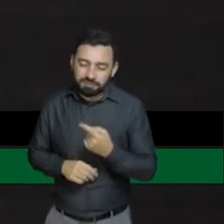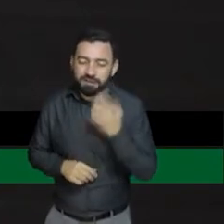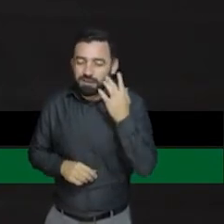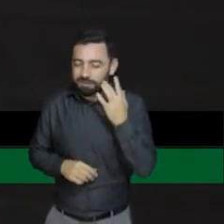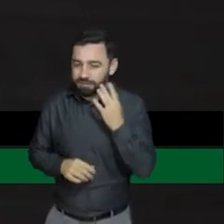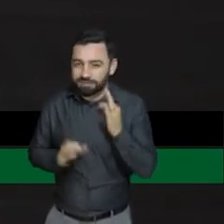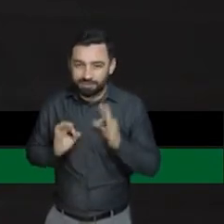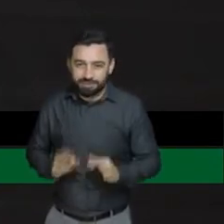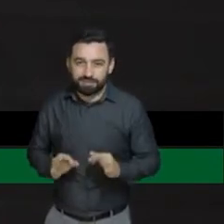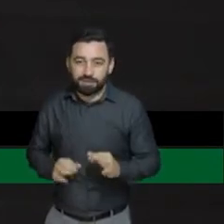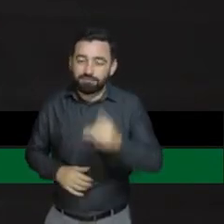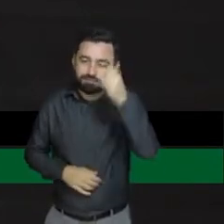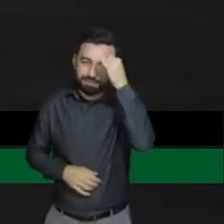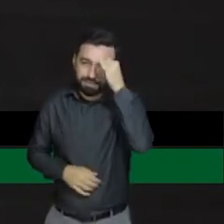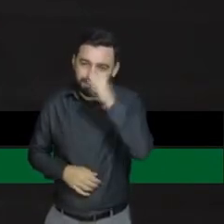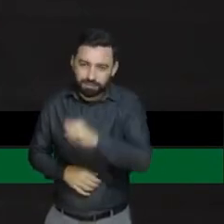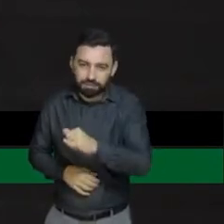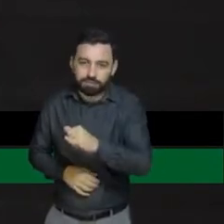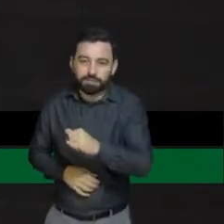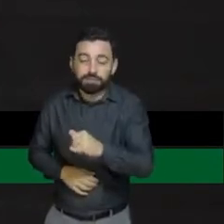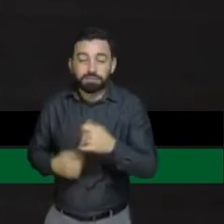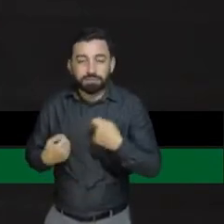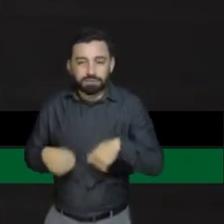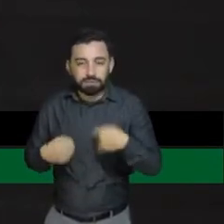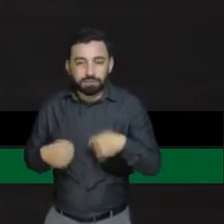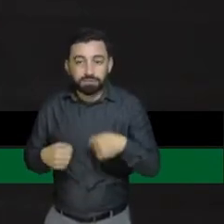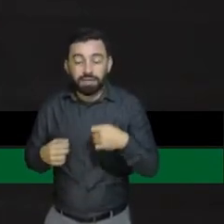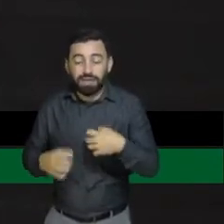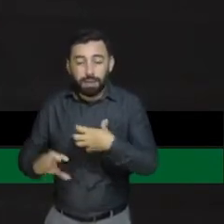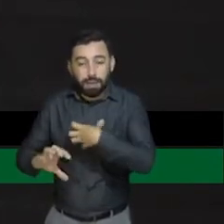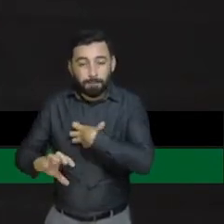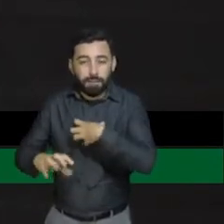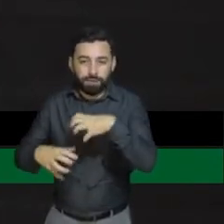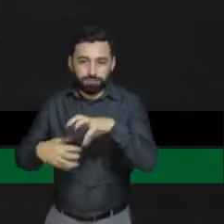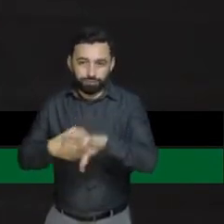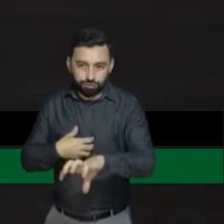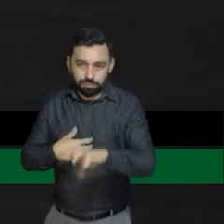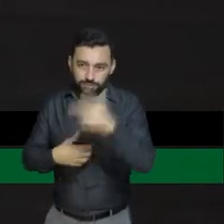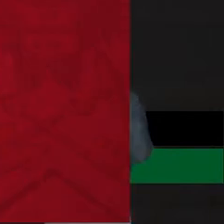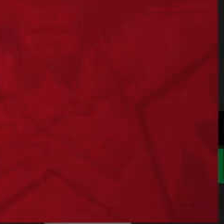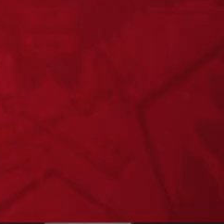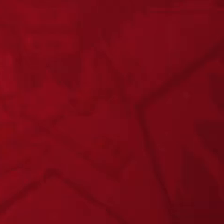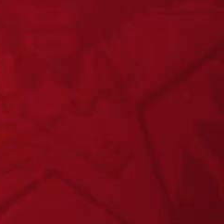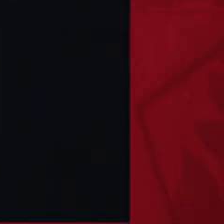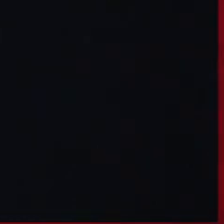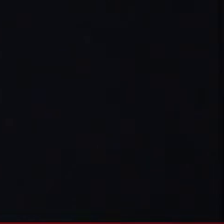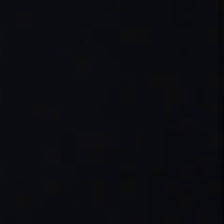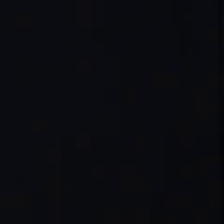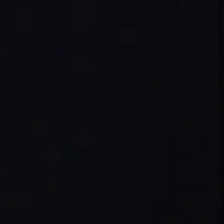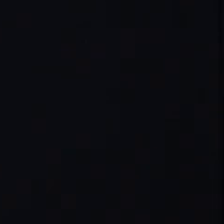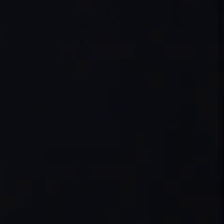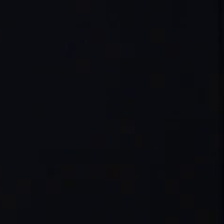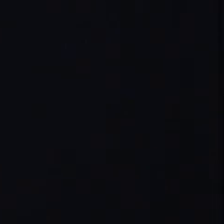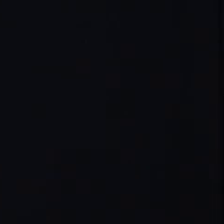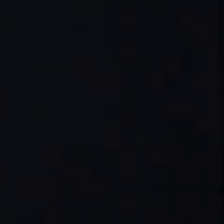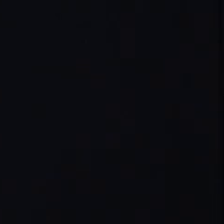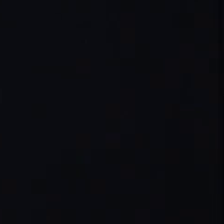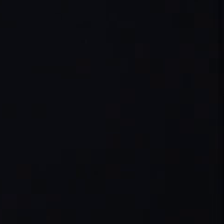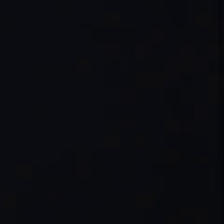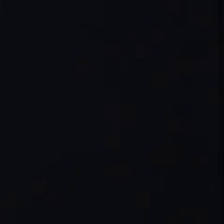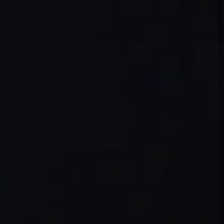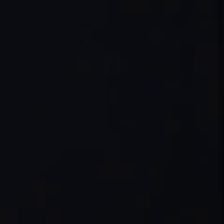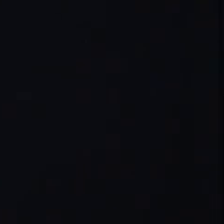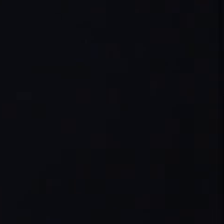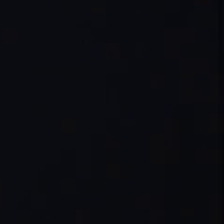A prevenção e ter esse olhar, essa empatia por essas pessoas que estão precisando. O representante da Associação